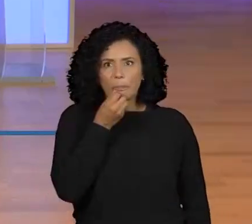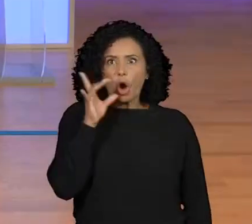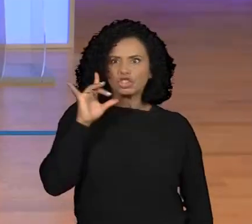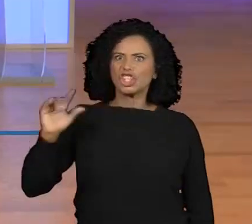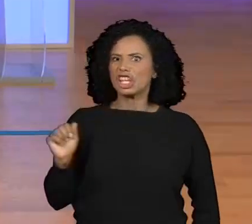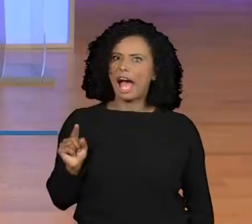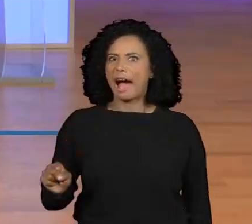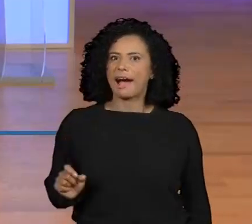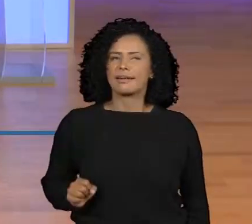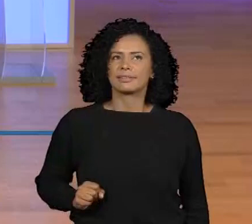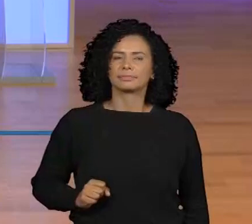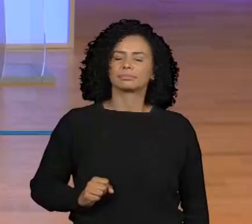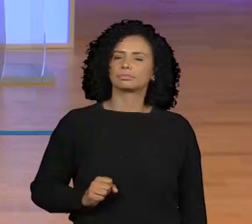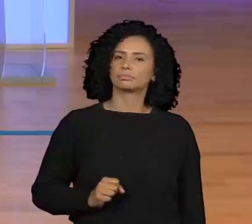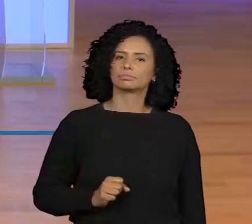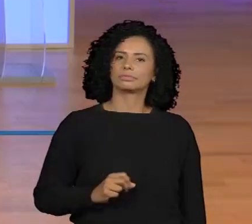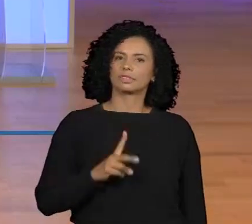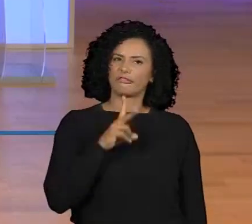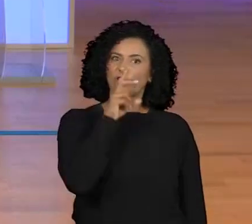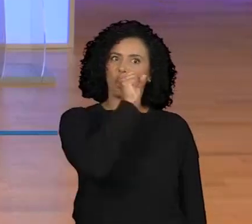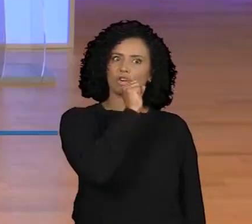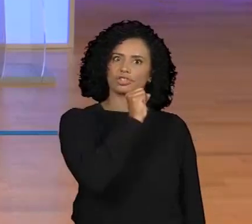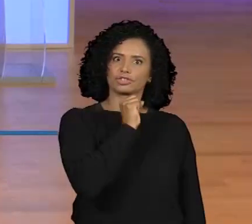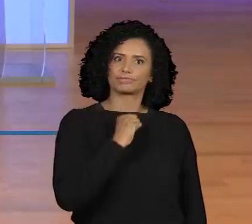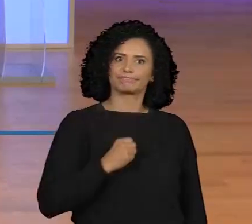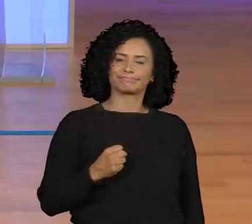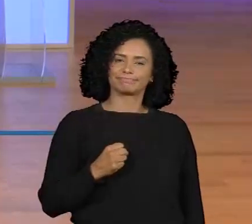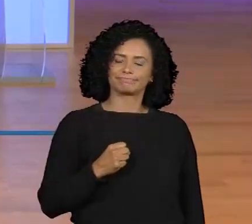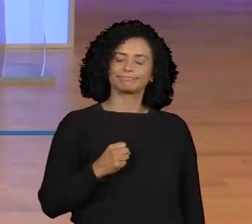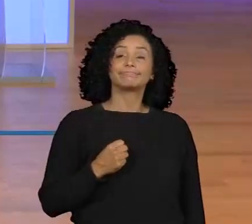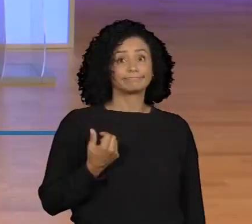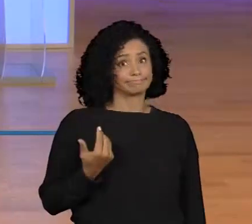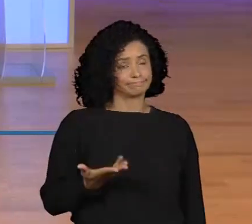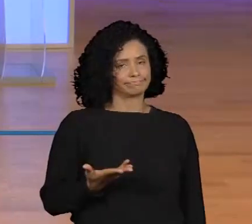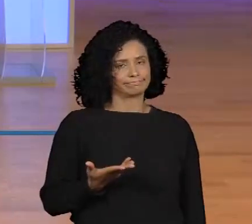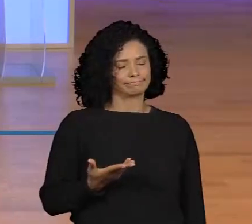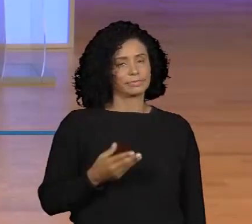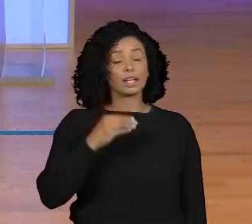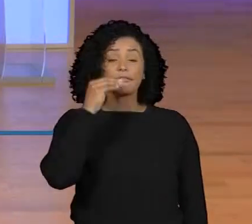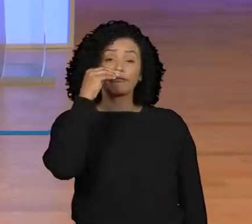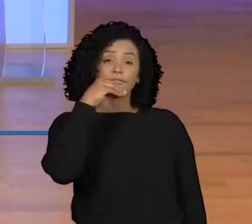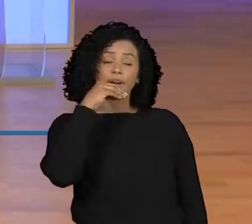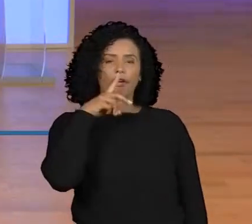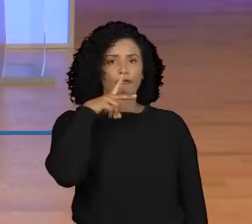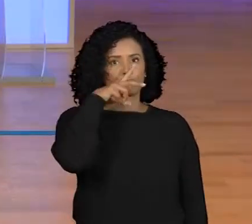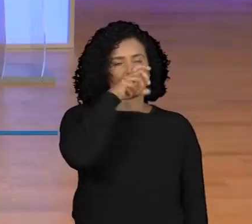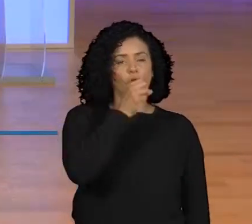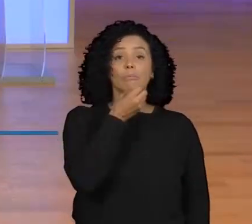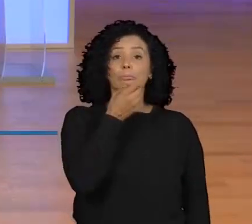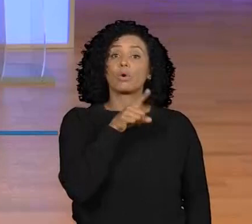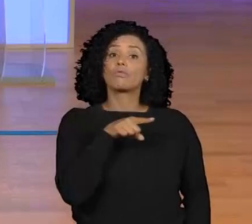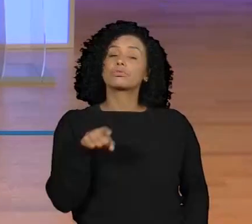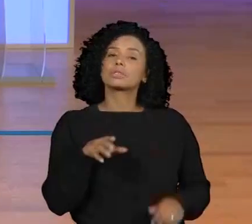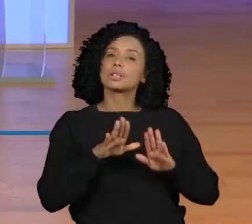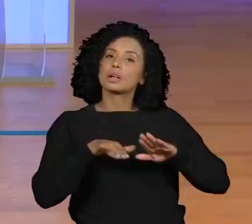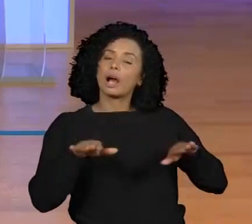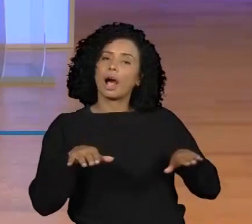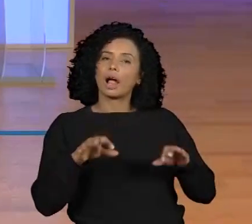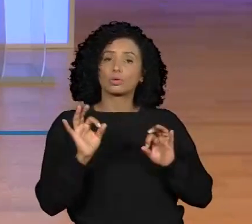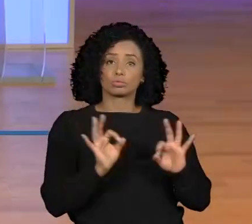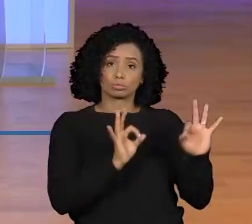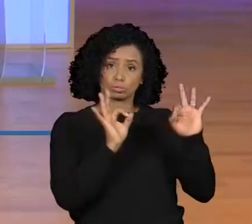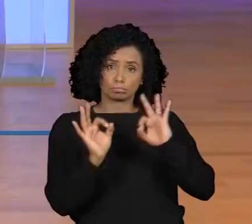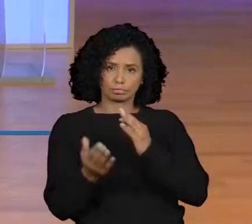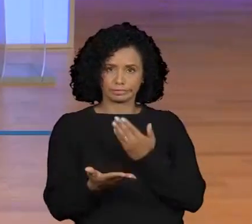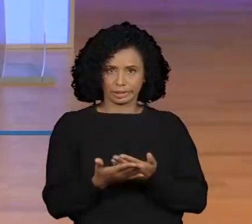professora fazendo uma intensidade alta é legal você aluno que tá vendo a aula você quiser